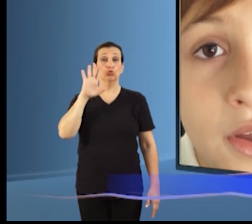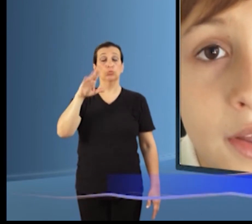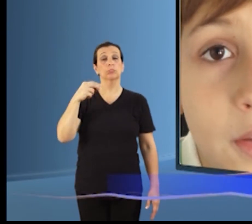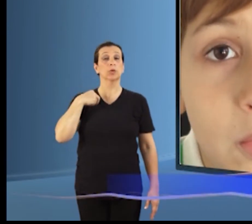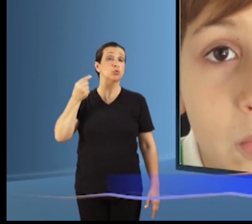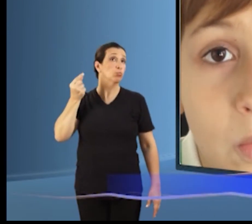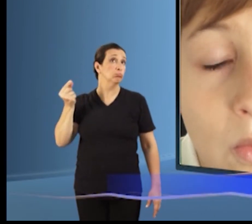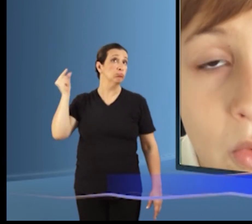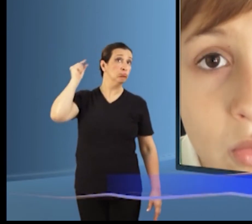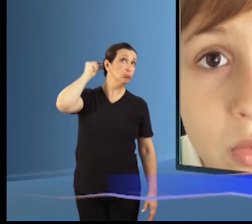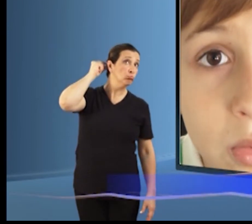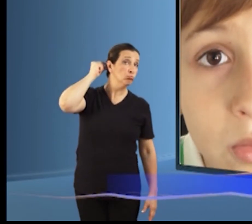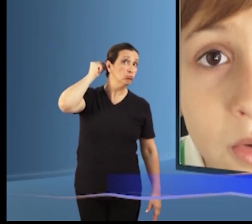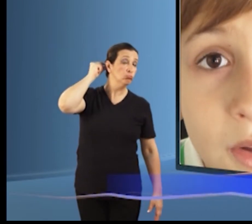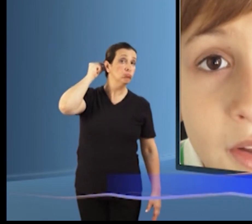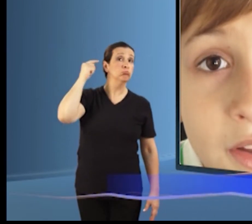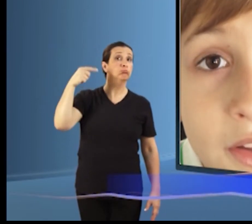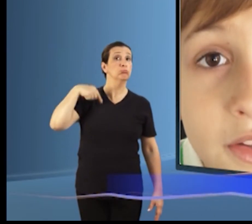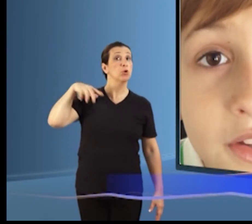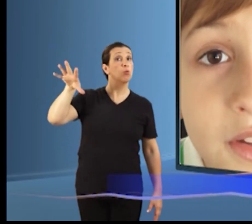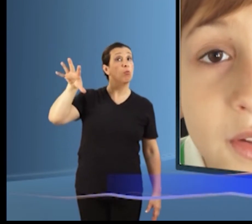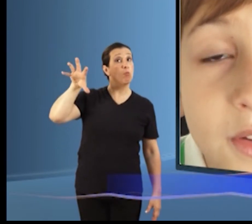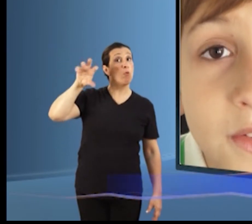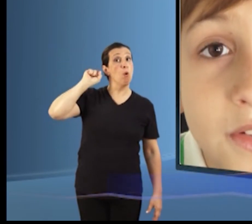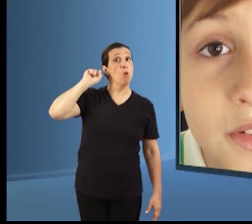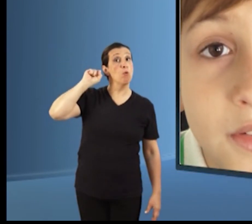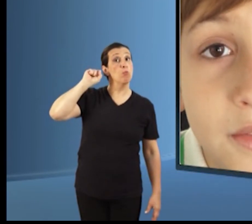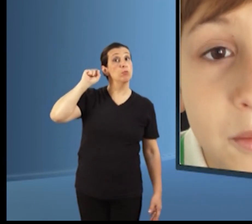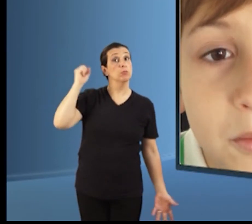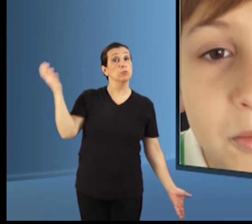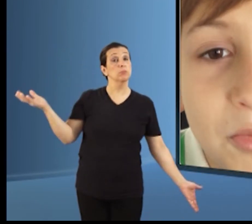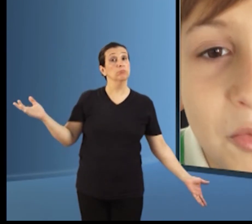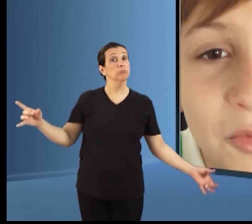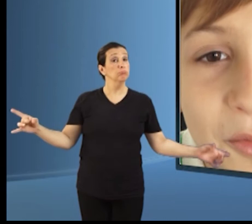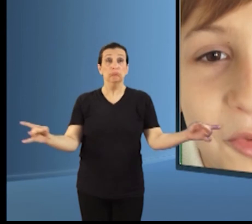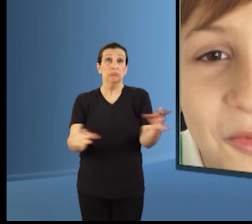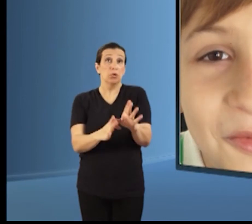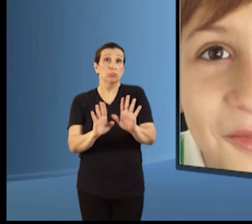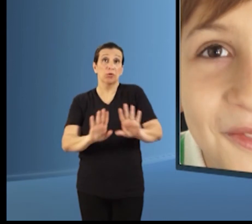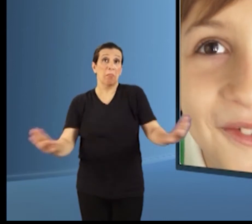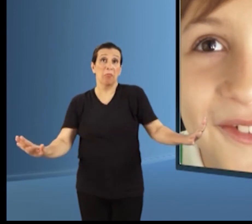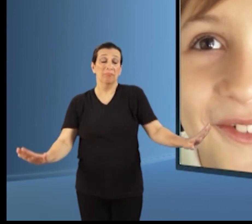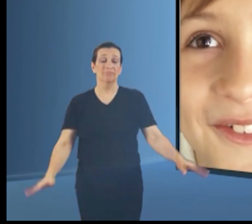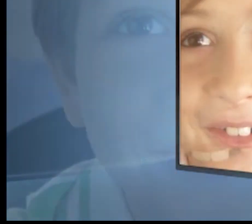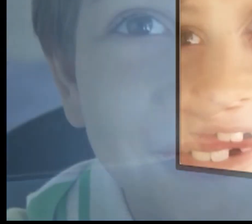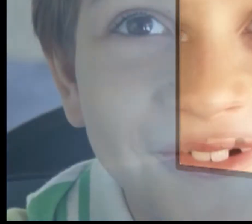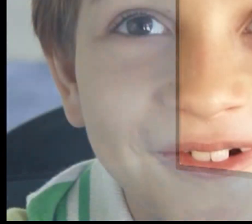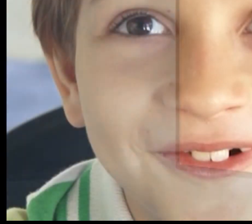aparelho, eu ouço e pronto, acabou.